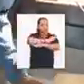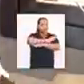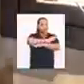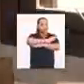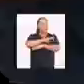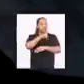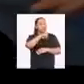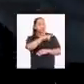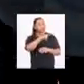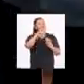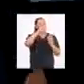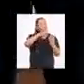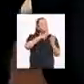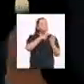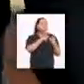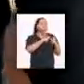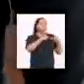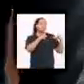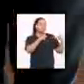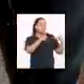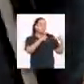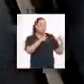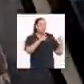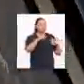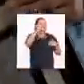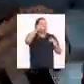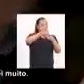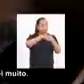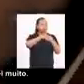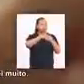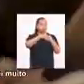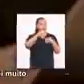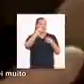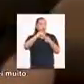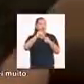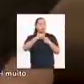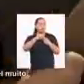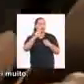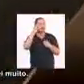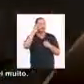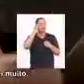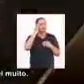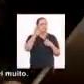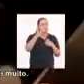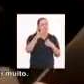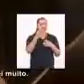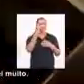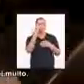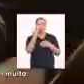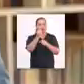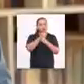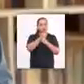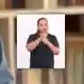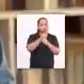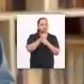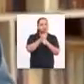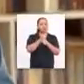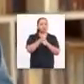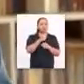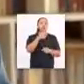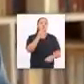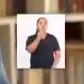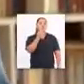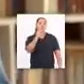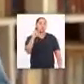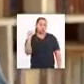das fotos, digamos assim, de uma campanha eleitoral que fiz. E tu vê, isso aqui deve fazer uns 20 e poucos anos e eu não mudei muito, né?